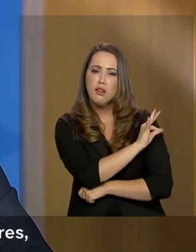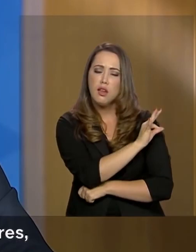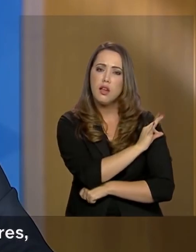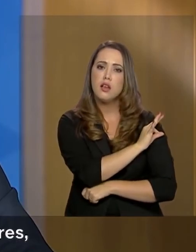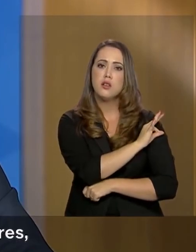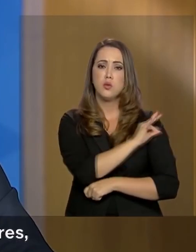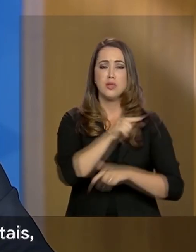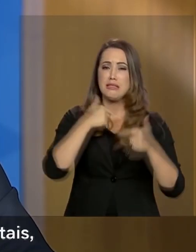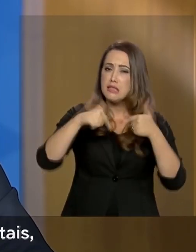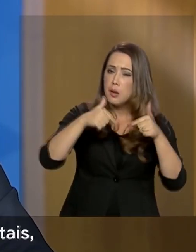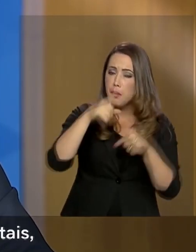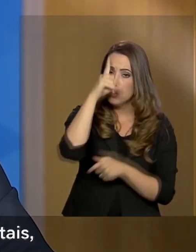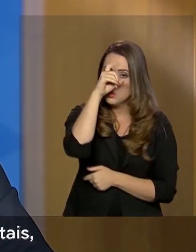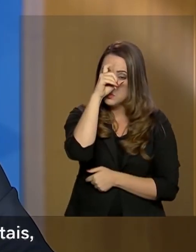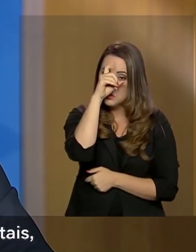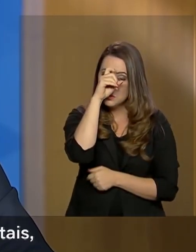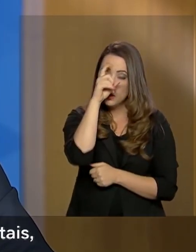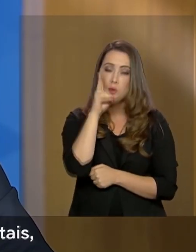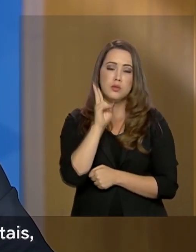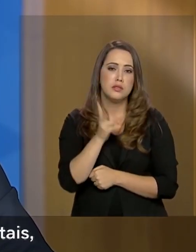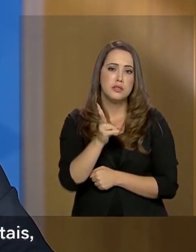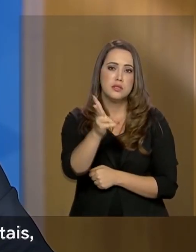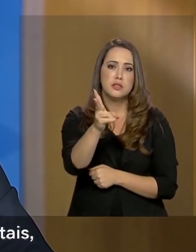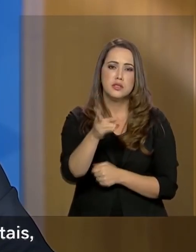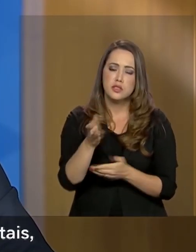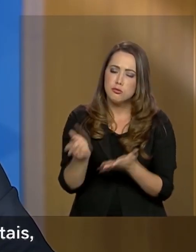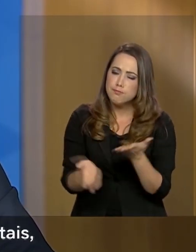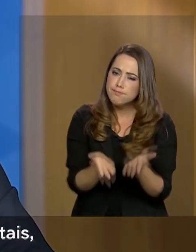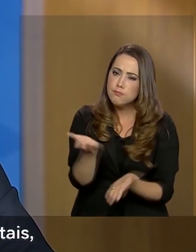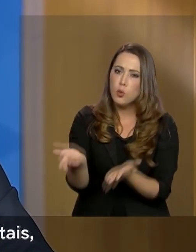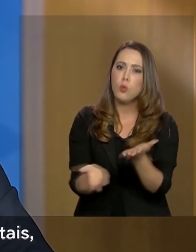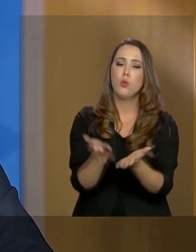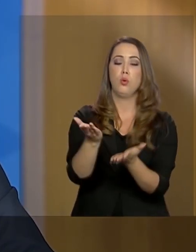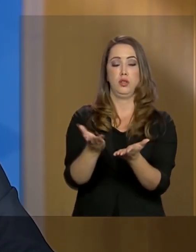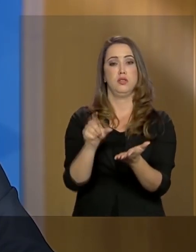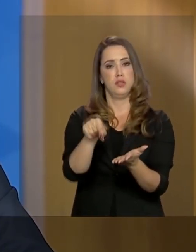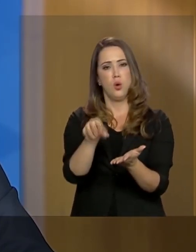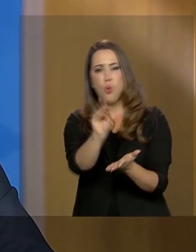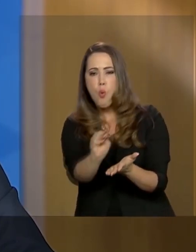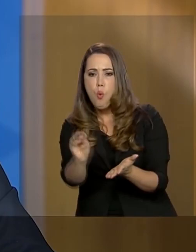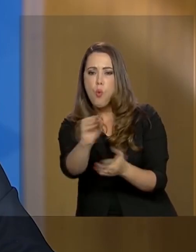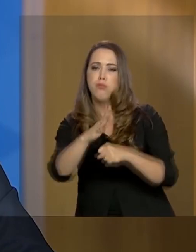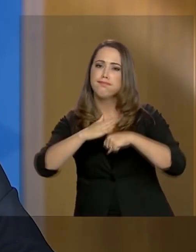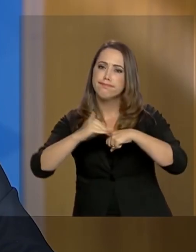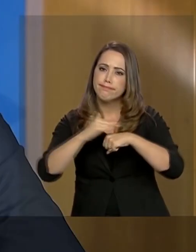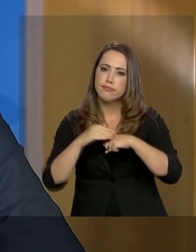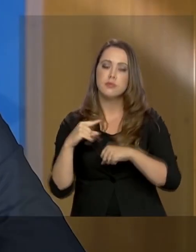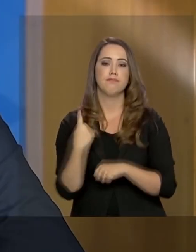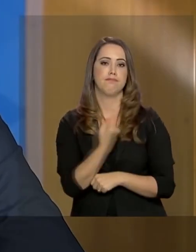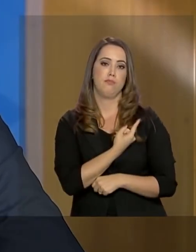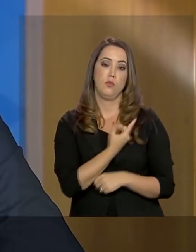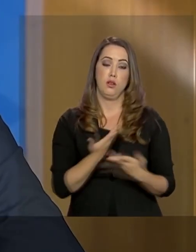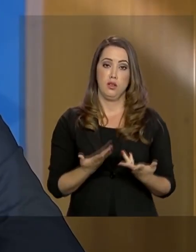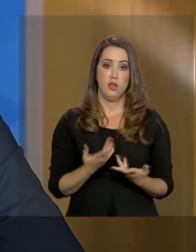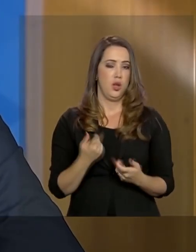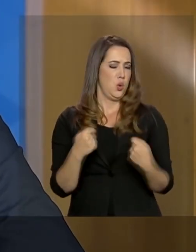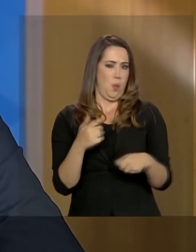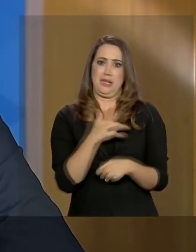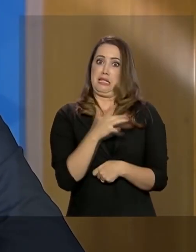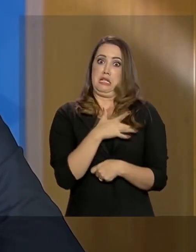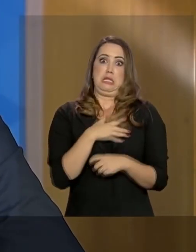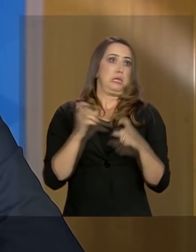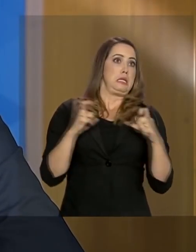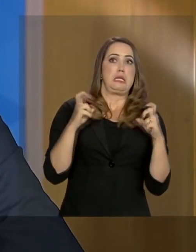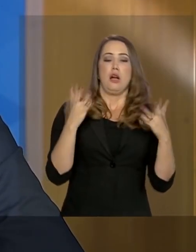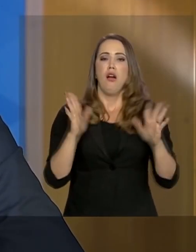por isso que você vê as mídias que são bolsonaristas, como os panos nos is, eles só elogiam. O tempo todo parece que o presidente é perfeito, enquanto a outra parte